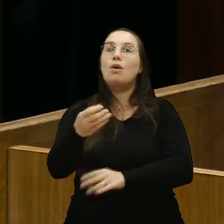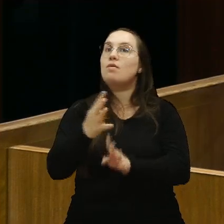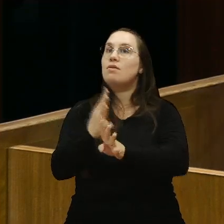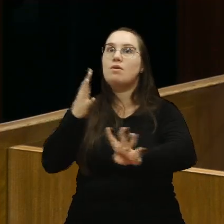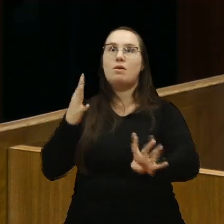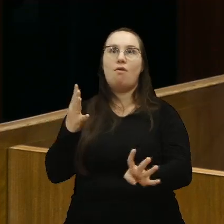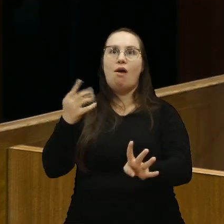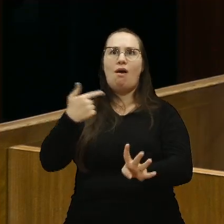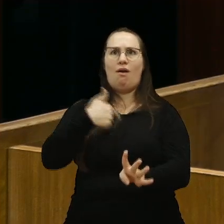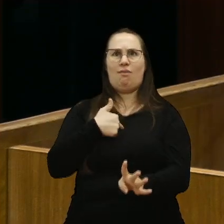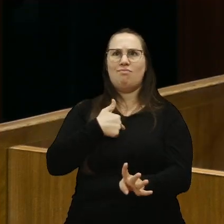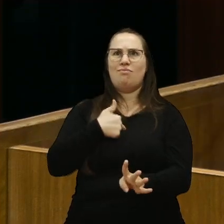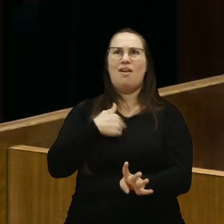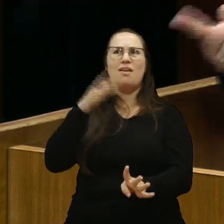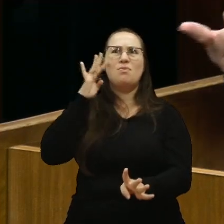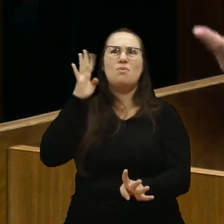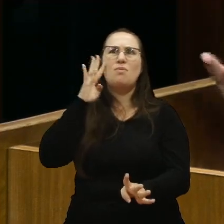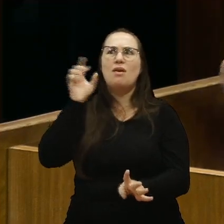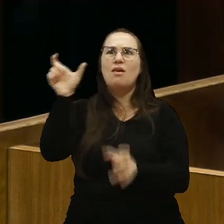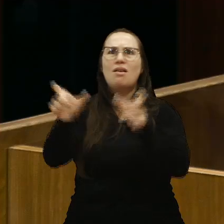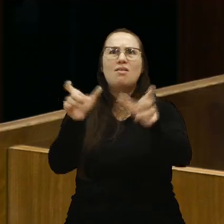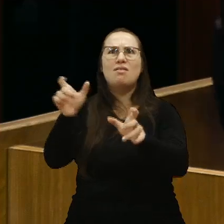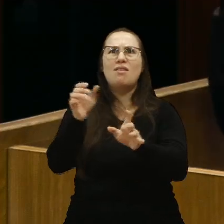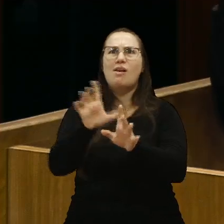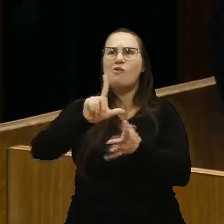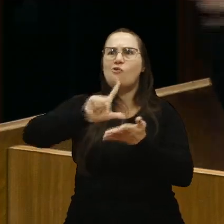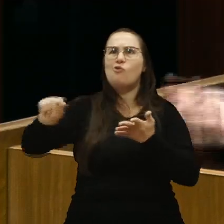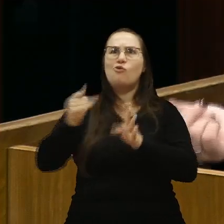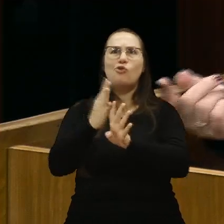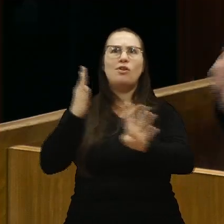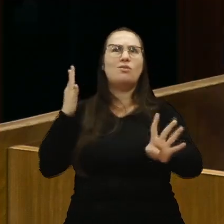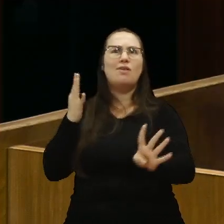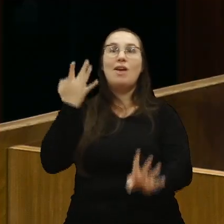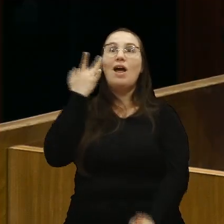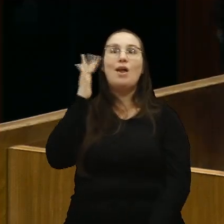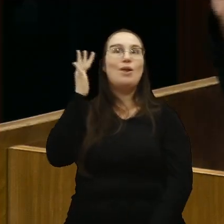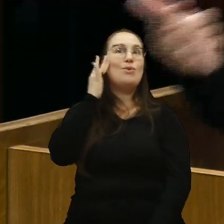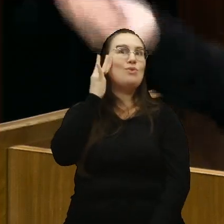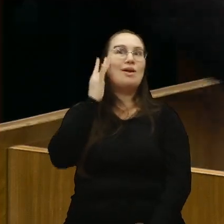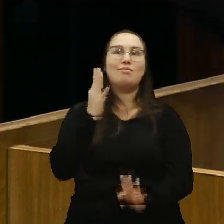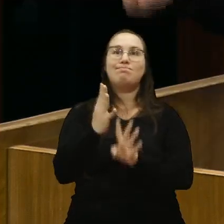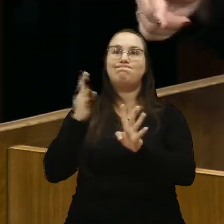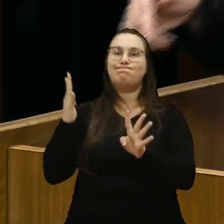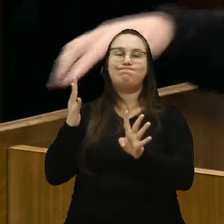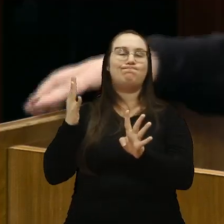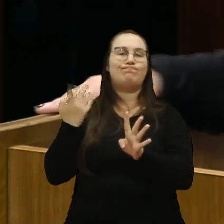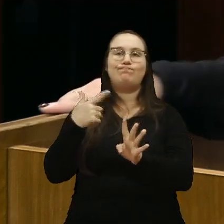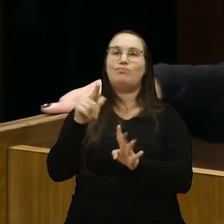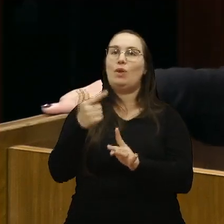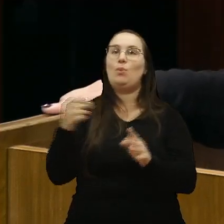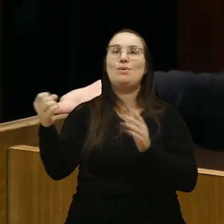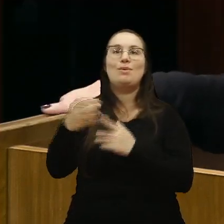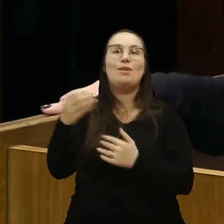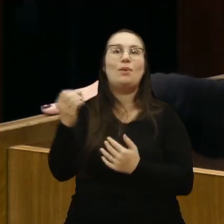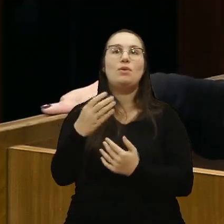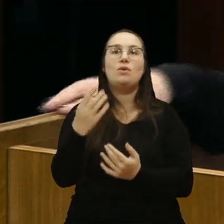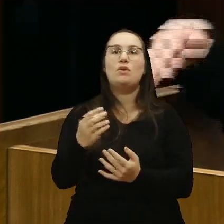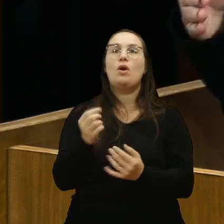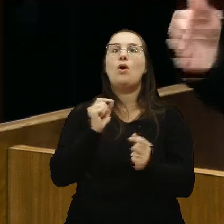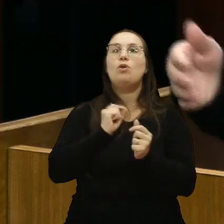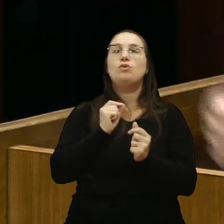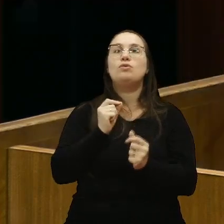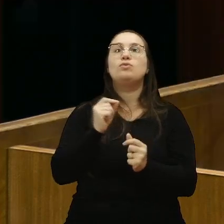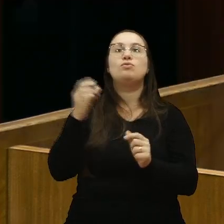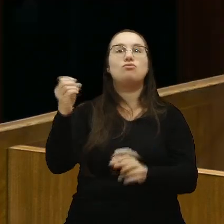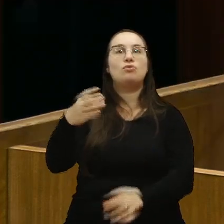fila. Então, muitas vezes essas pessoas saíram da fila e nem sabem que não estão mais na fila porque não atualizaram uma questão